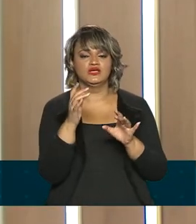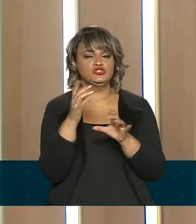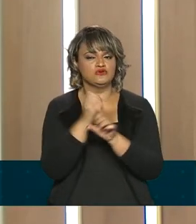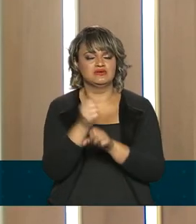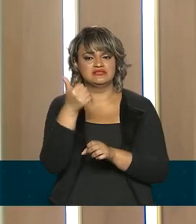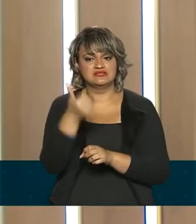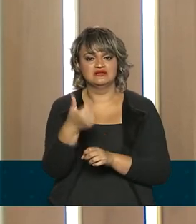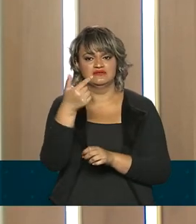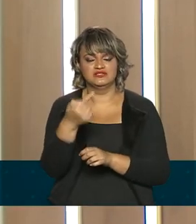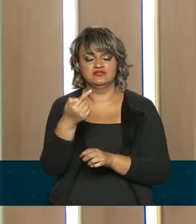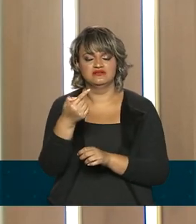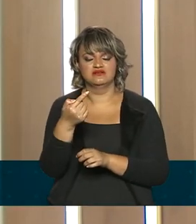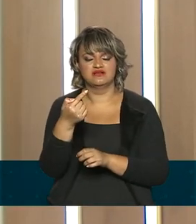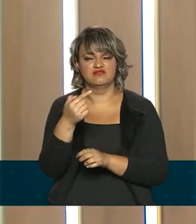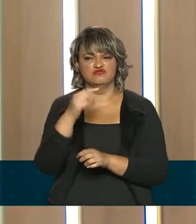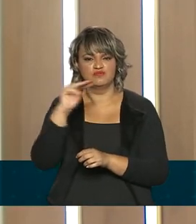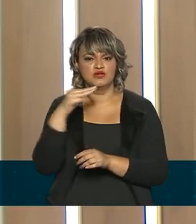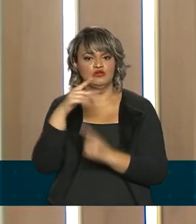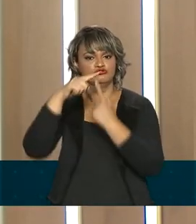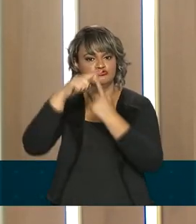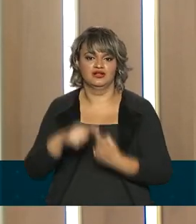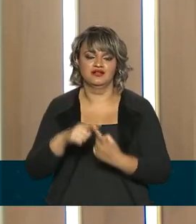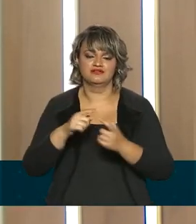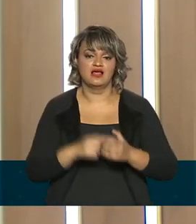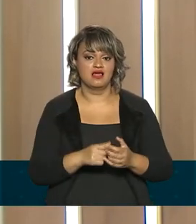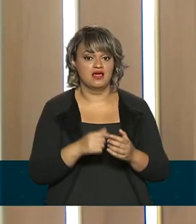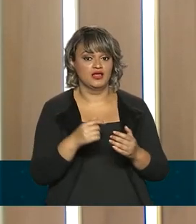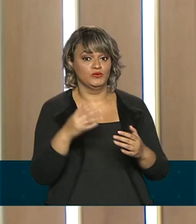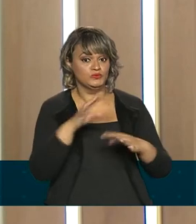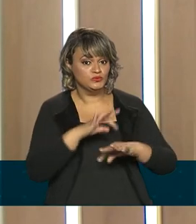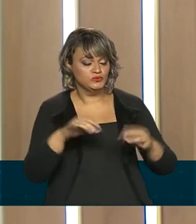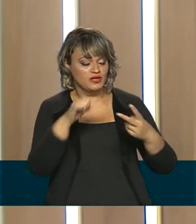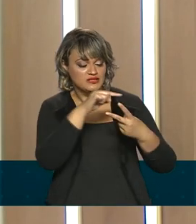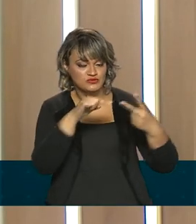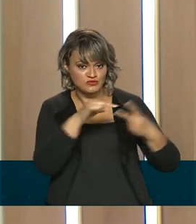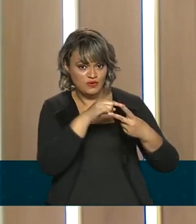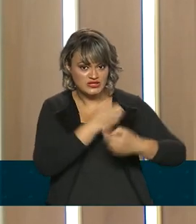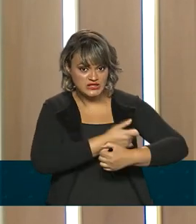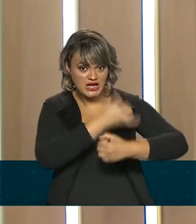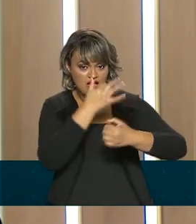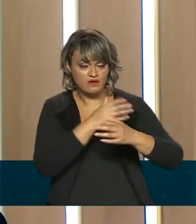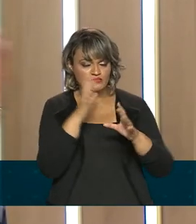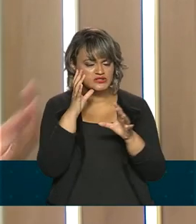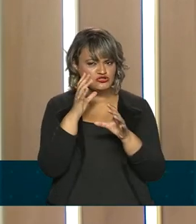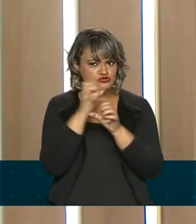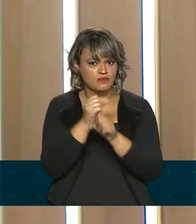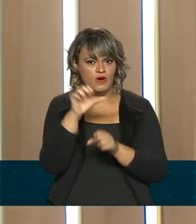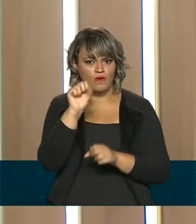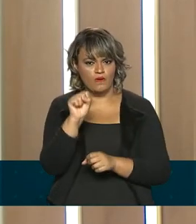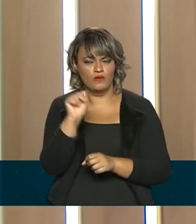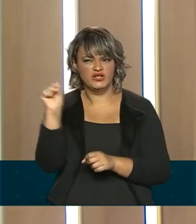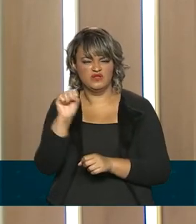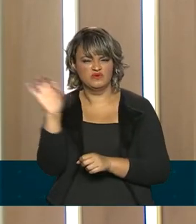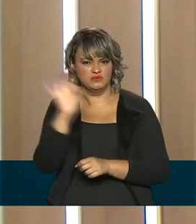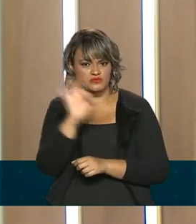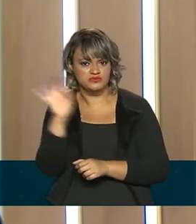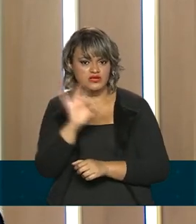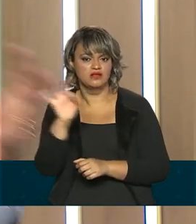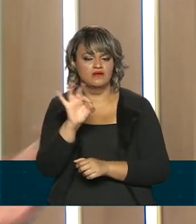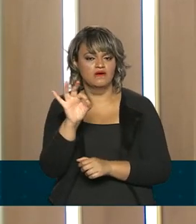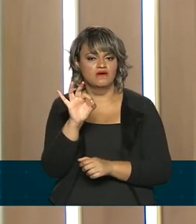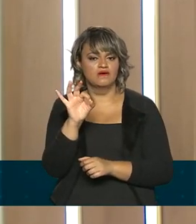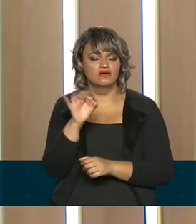assento e 17,2 milhões de toneladas com isso esses dois grãos que representam mais de oitenta por cento quase oitenta e oito por cento